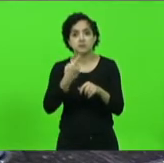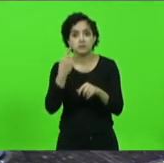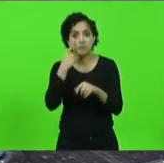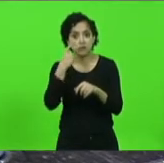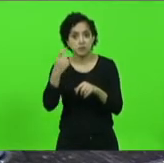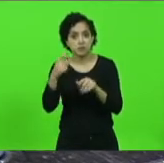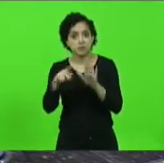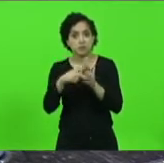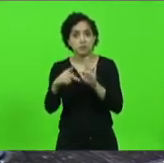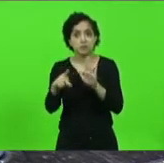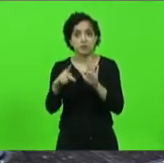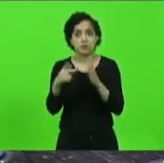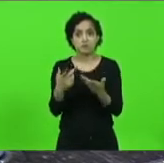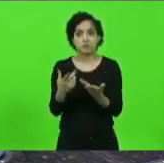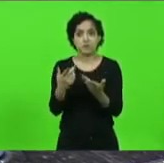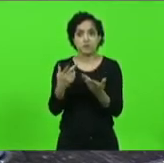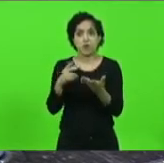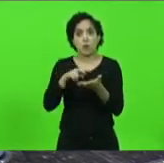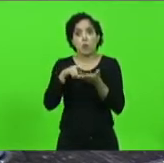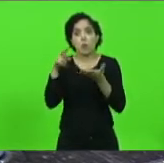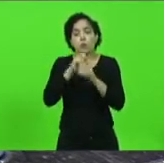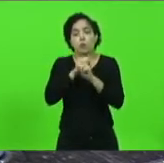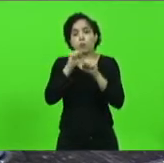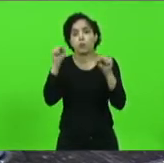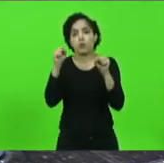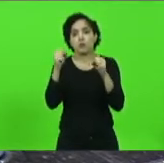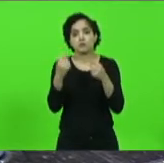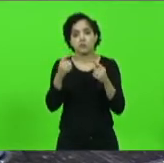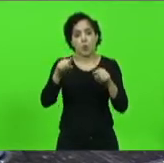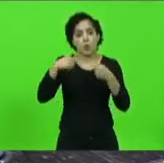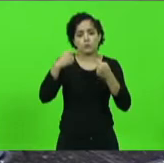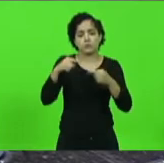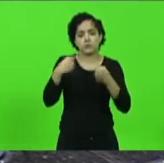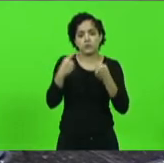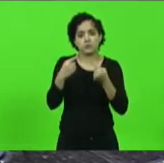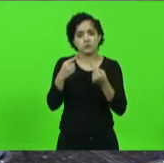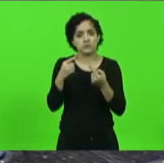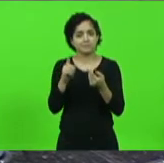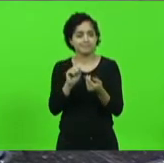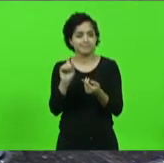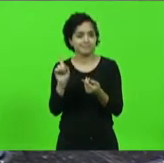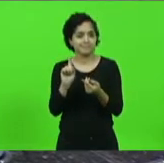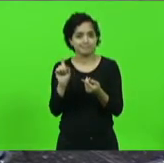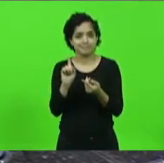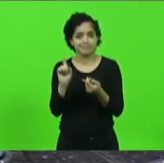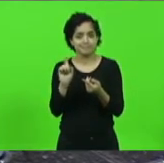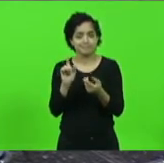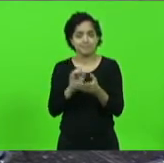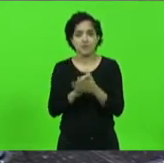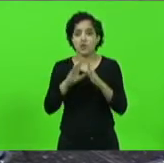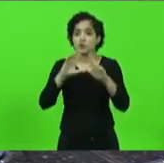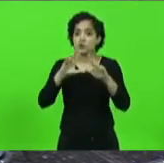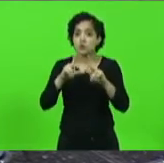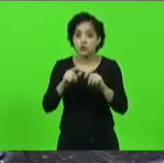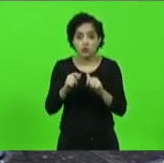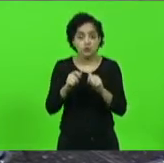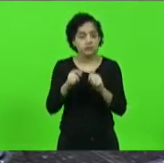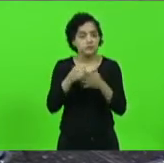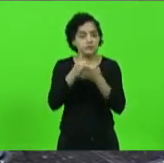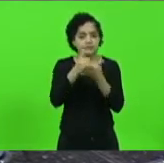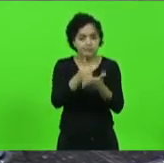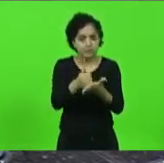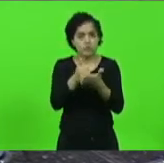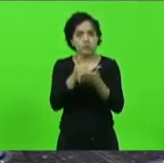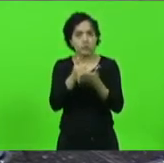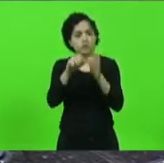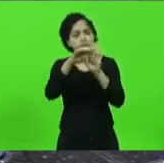seus próprios interesses, ou alguém acorda de manhã para lutar contra os seus próprios interesses? Ninguém. Todos estão a favor de defender a sua